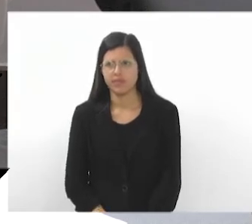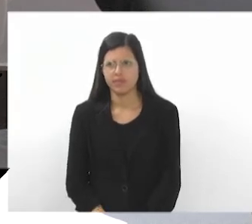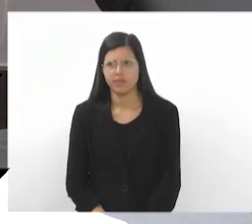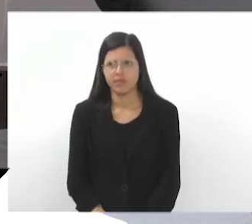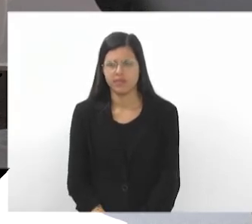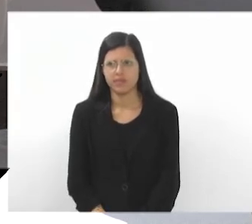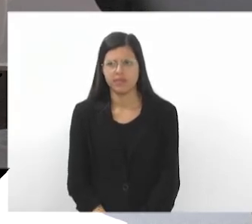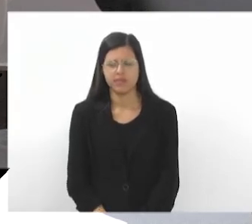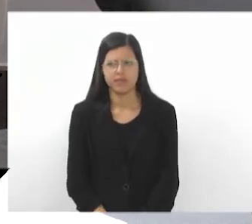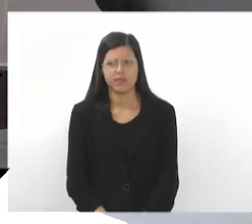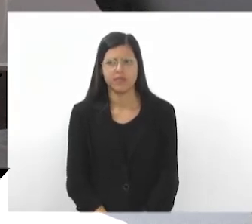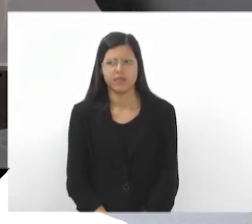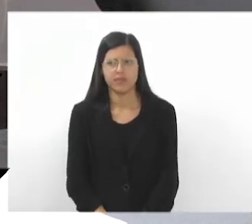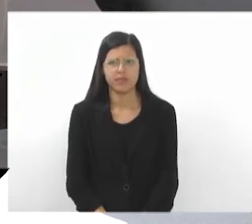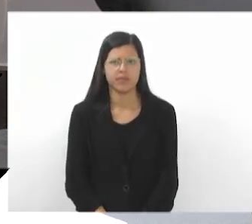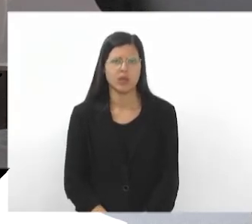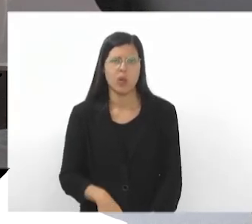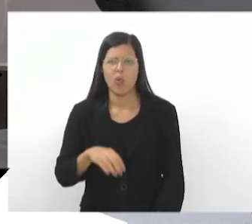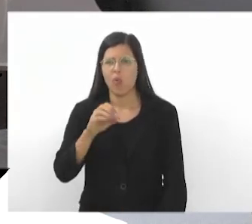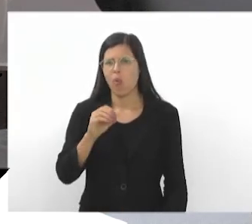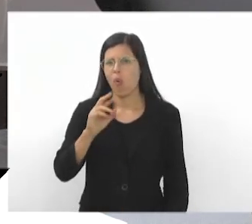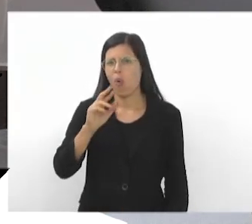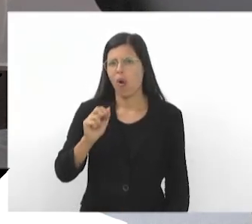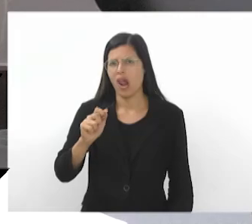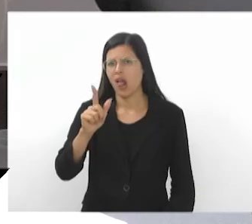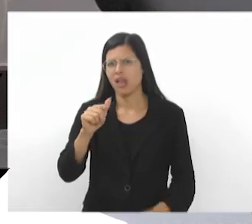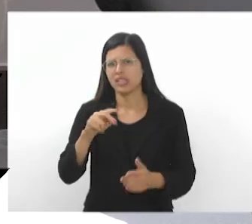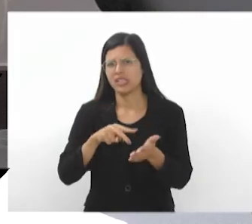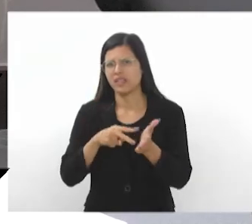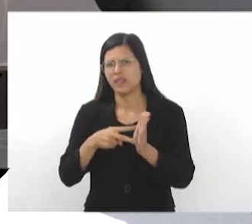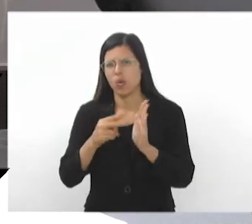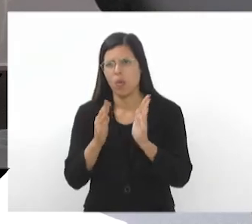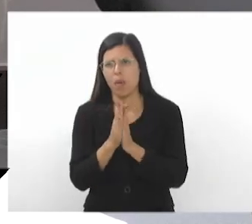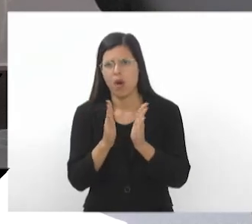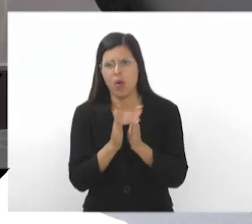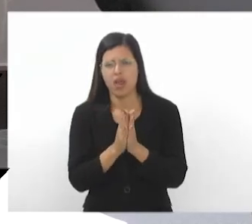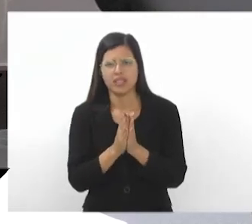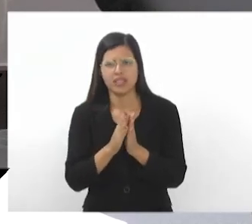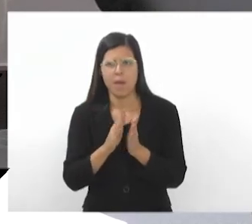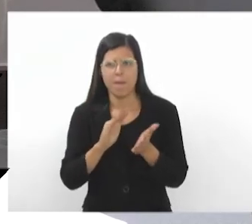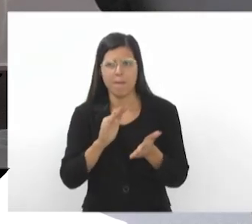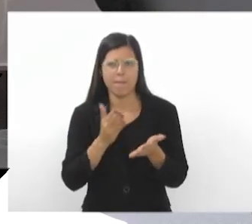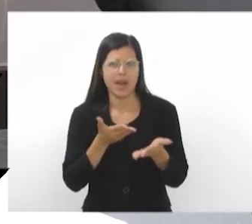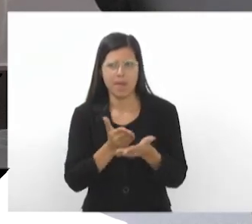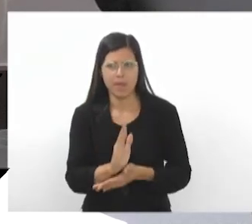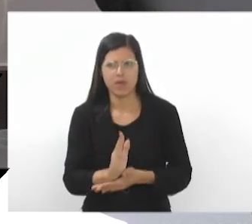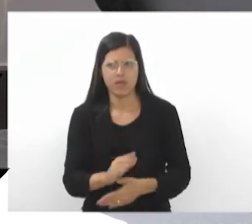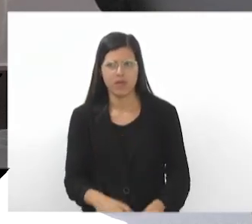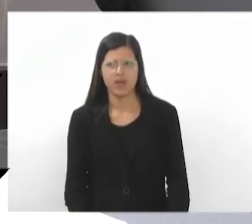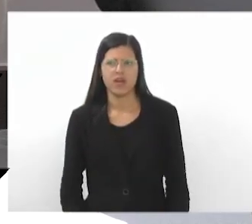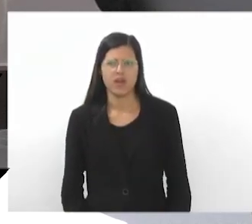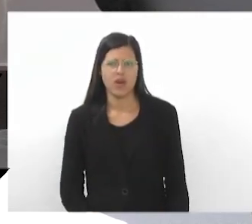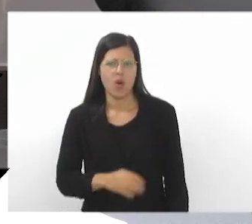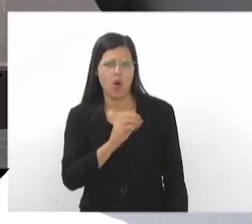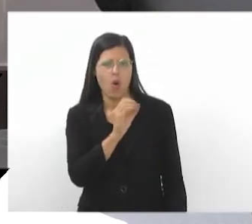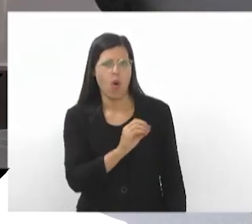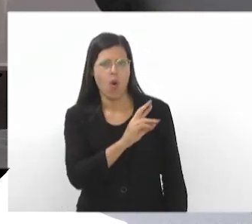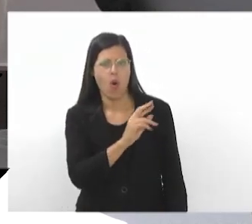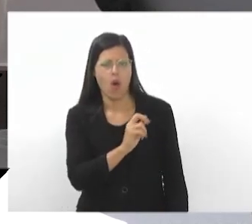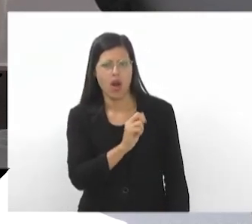Mas seja o que for, está retirado em bom momento. É hora para Perfeito. você, para o deputado Fred Pacheco é reza.